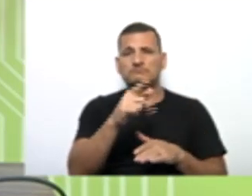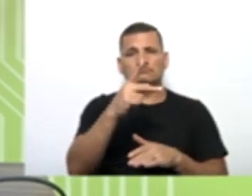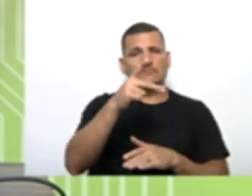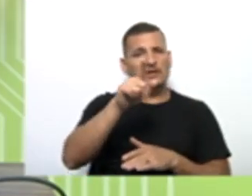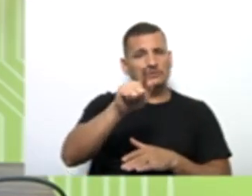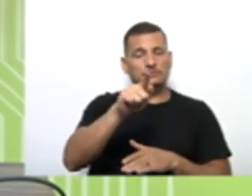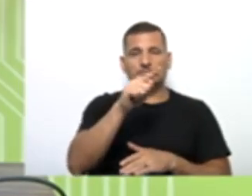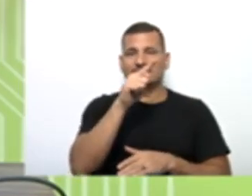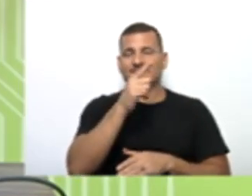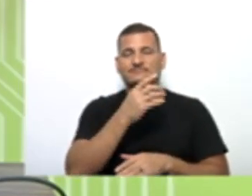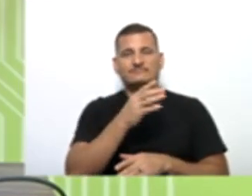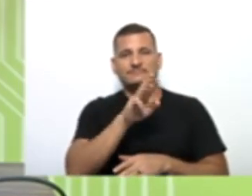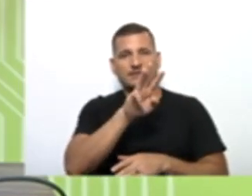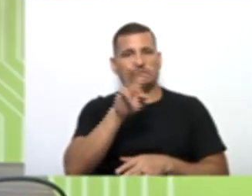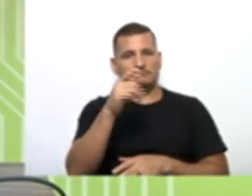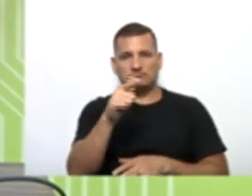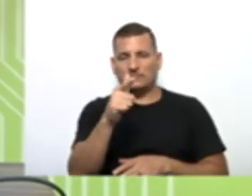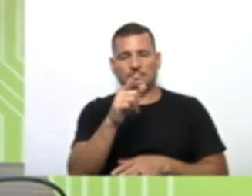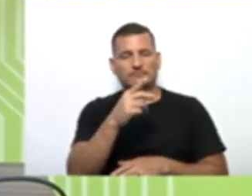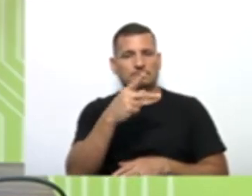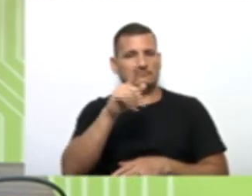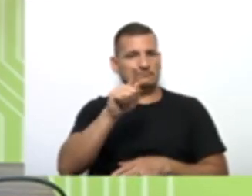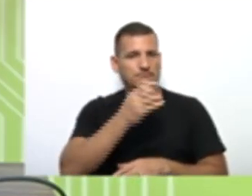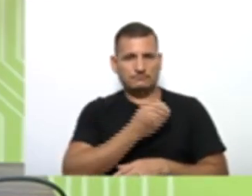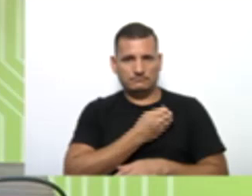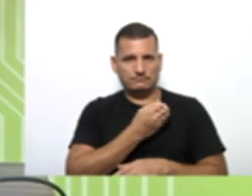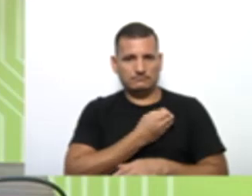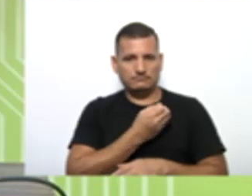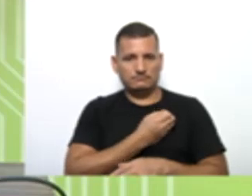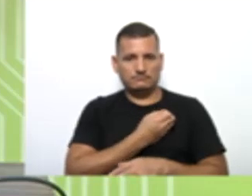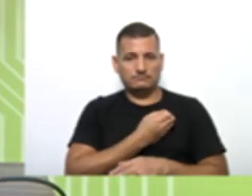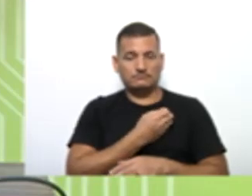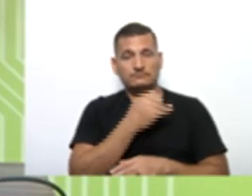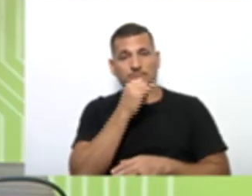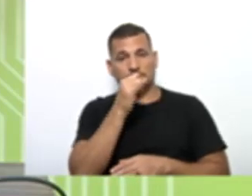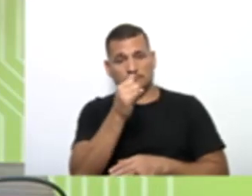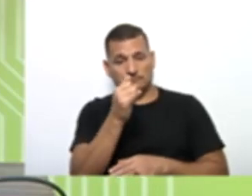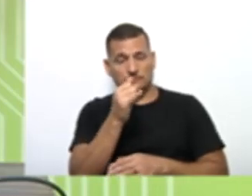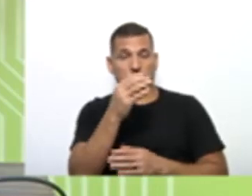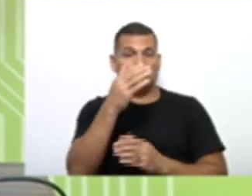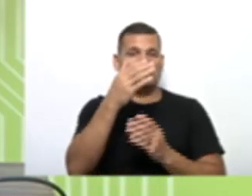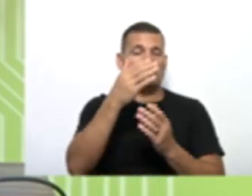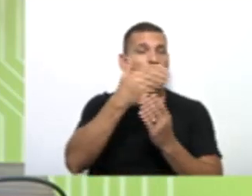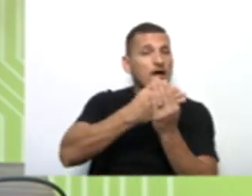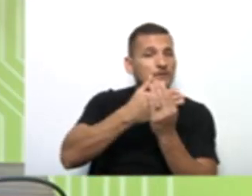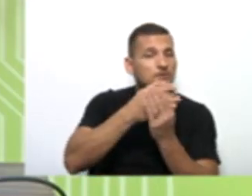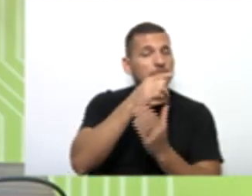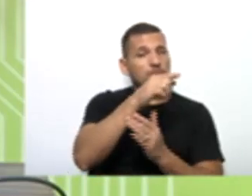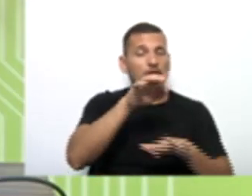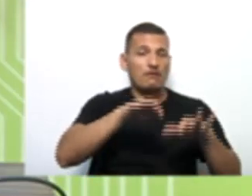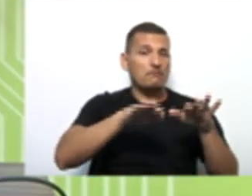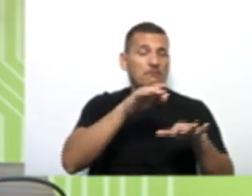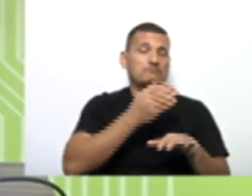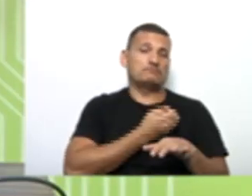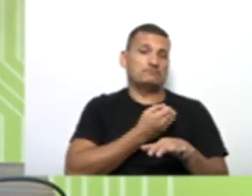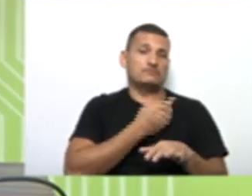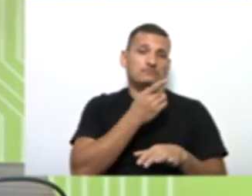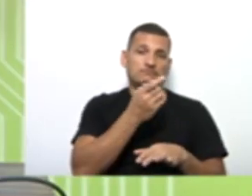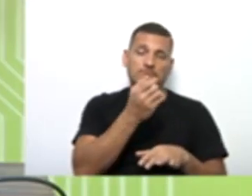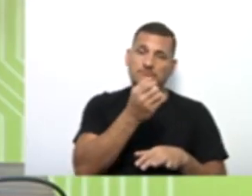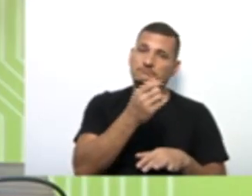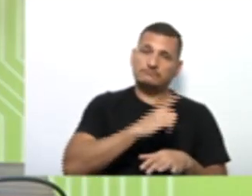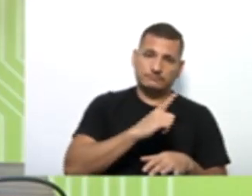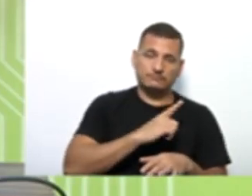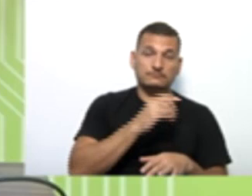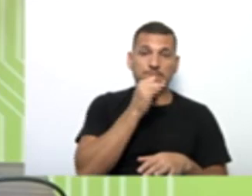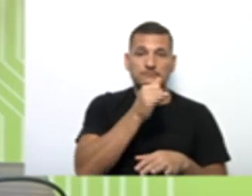tem número de página, se eu tiver direto na página. Se for um arquivo que esteja na página, provavelmente ele tem um número de página. Mas se for